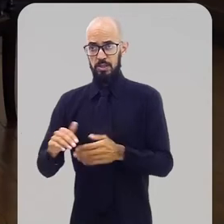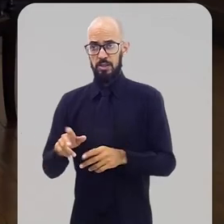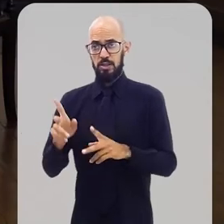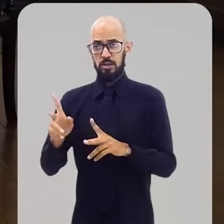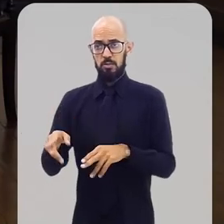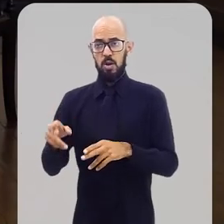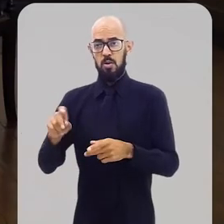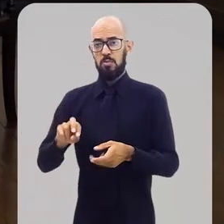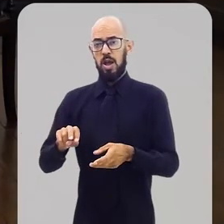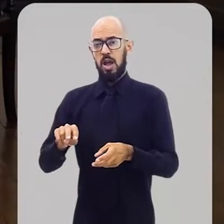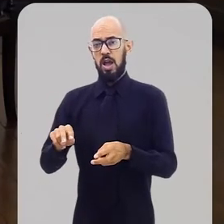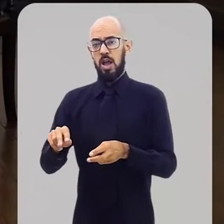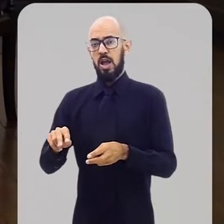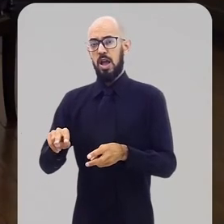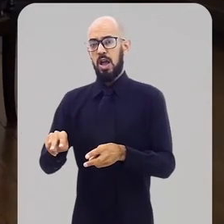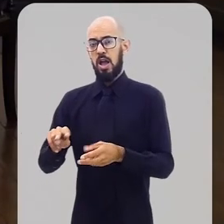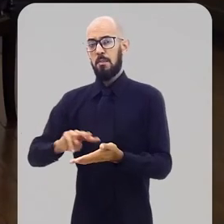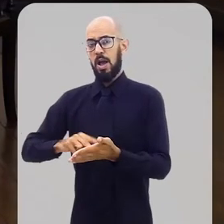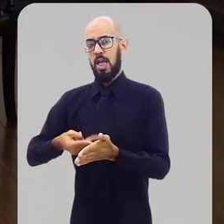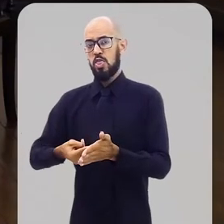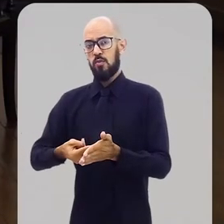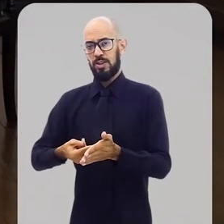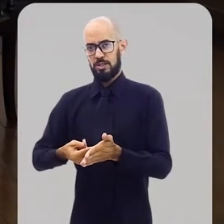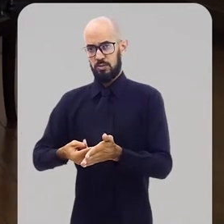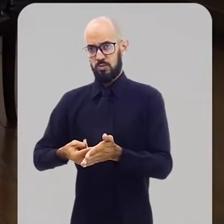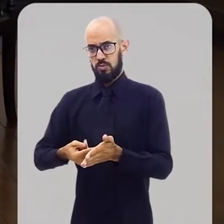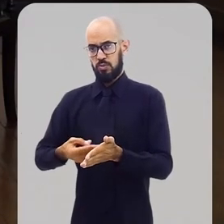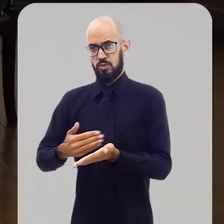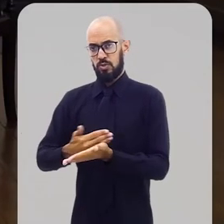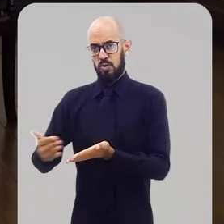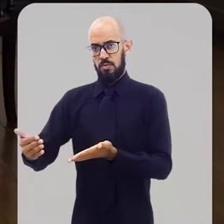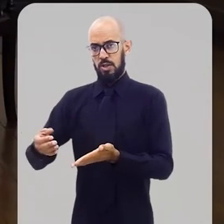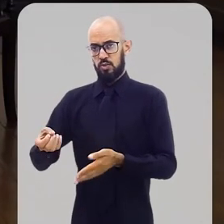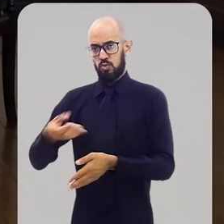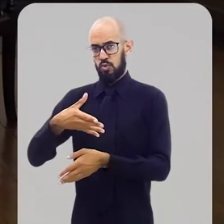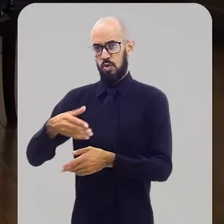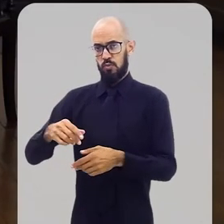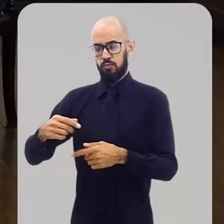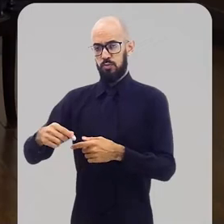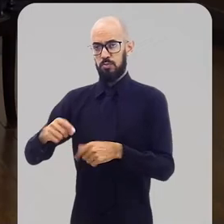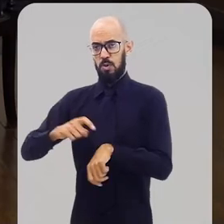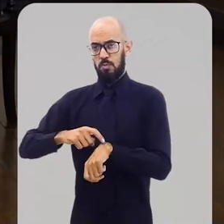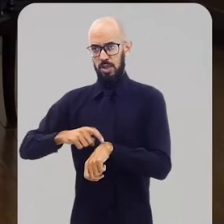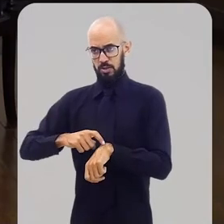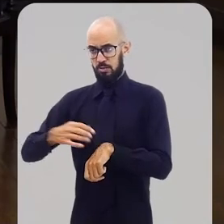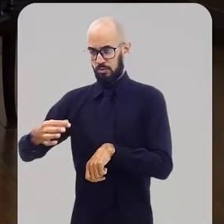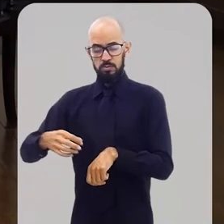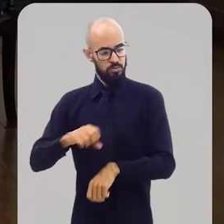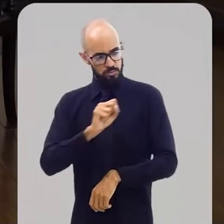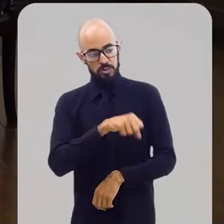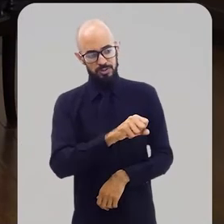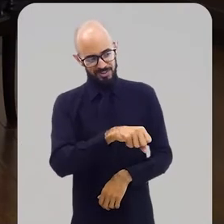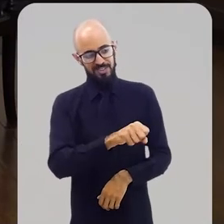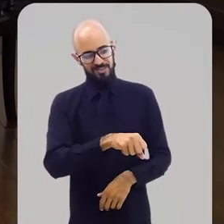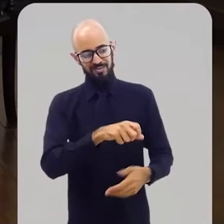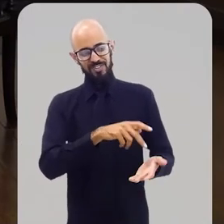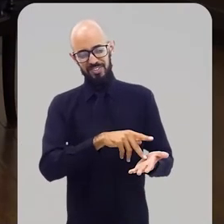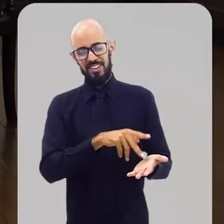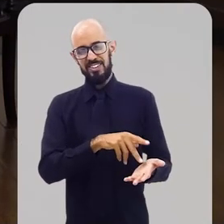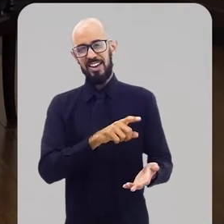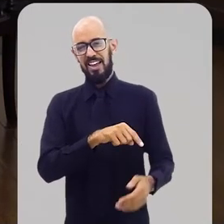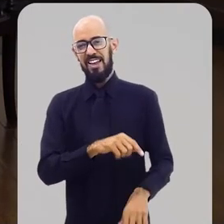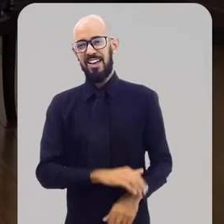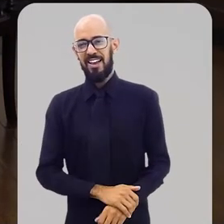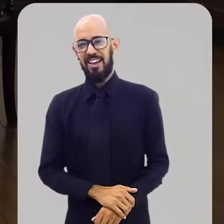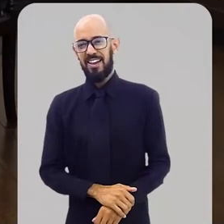começa quer dizer como se fosse uma renovação que se começa um novo seco exatamente